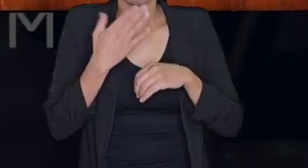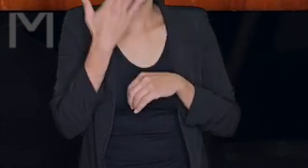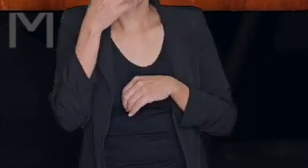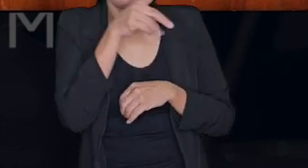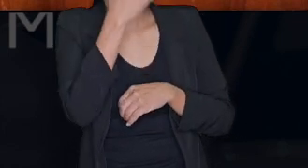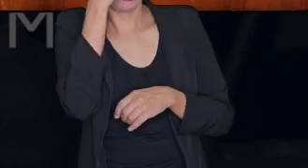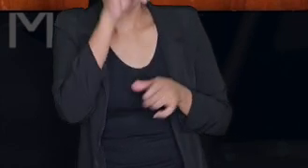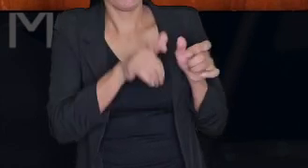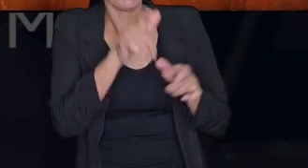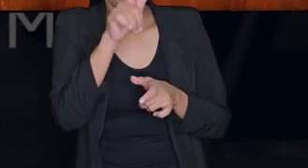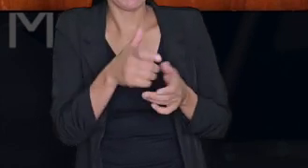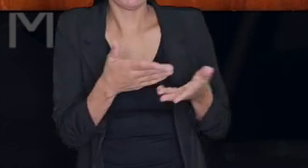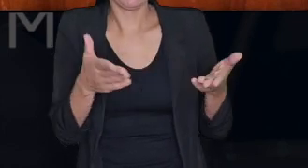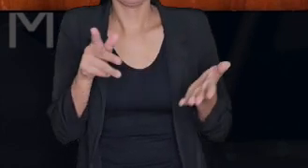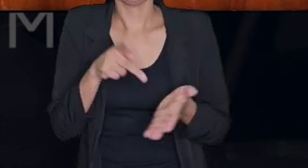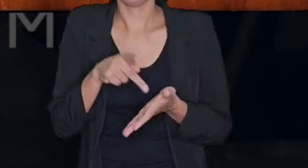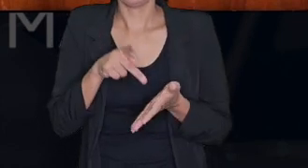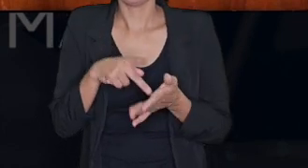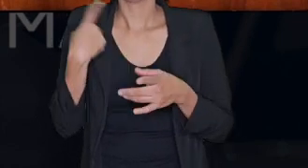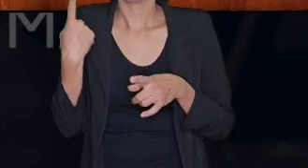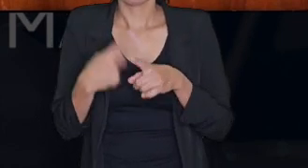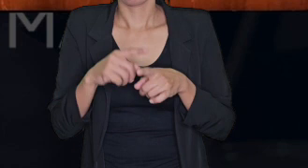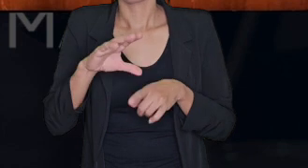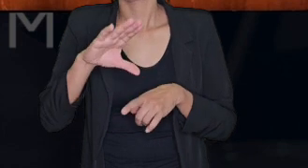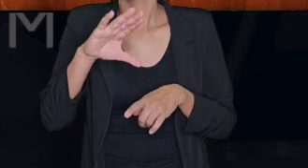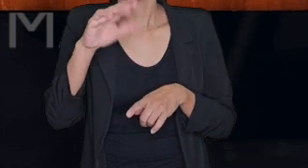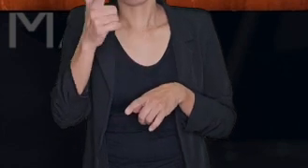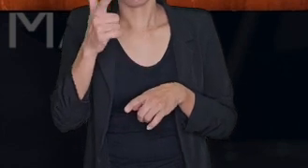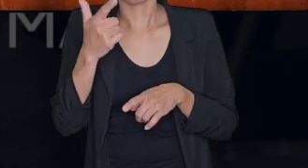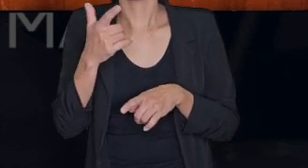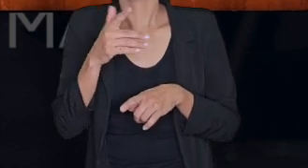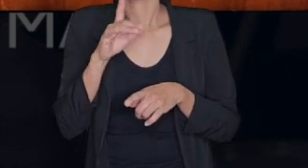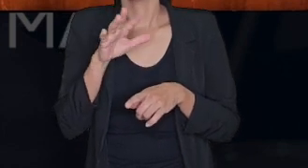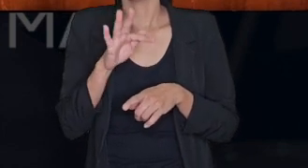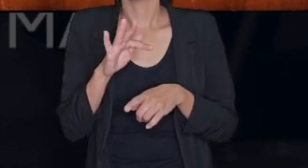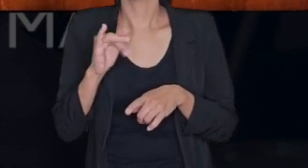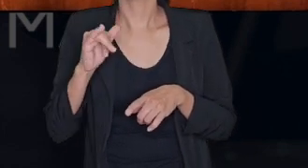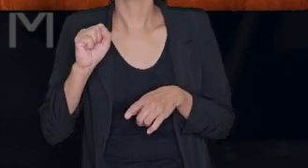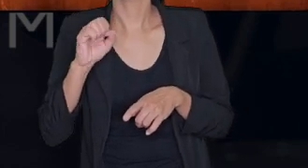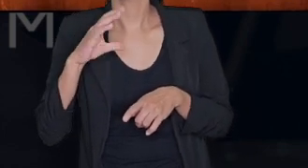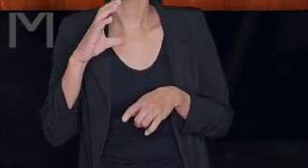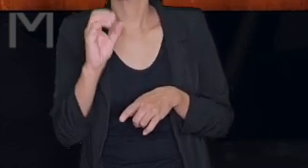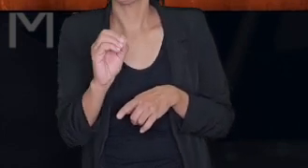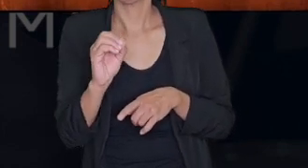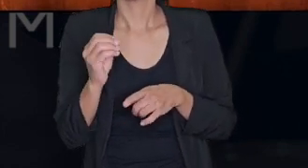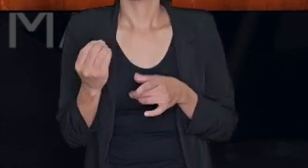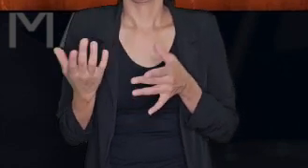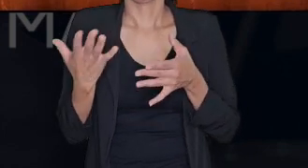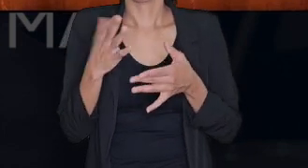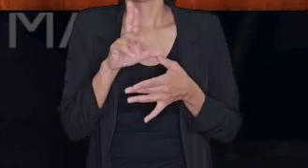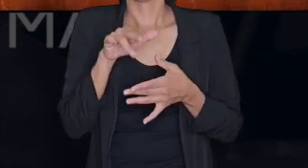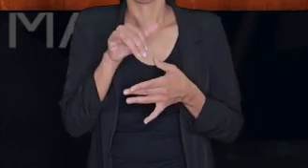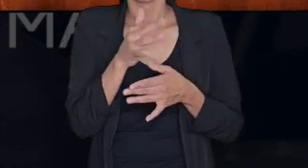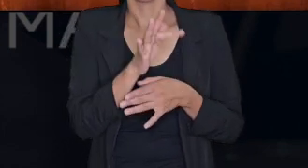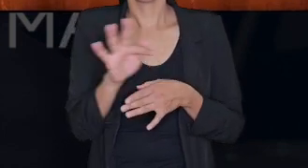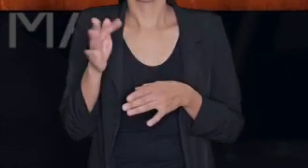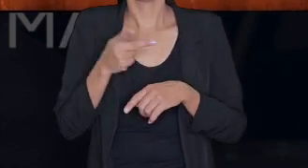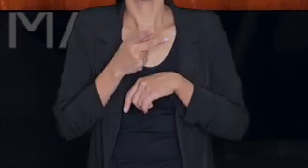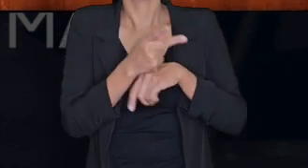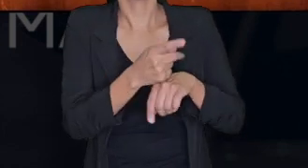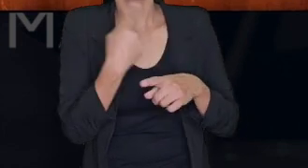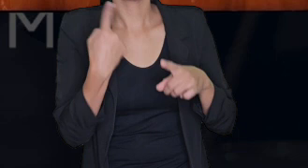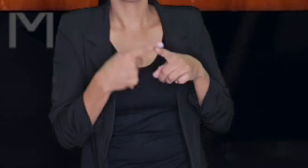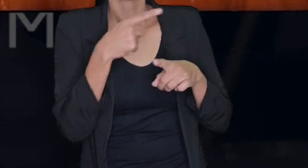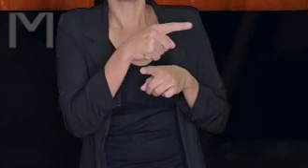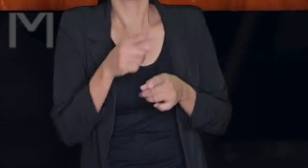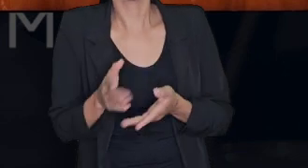essa lambança, principalmente perante os herdeiros. Não é verdade? Porque, claro que o fisco, a União Federal,